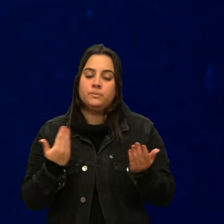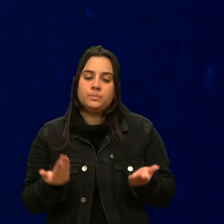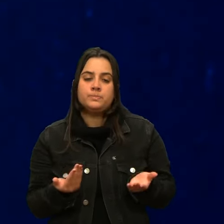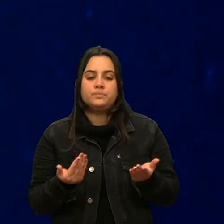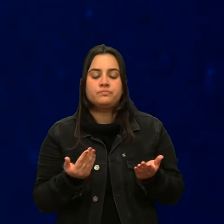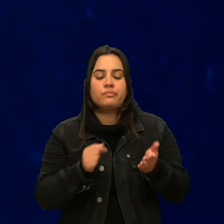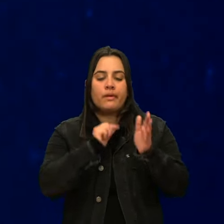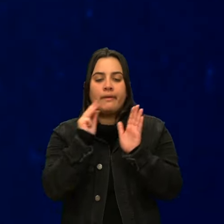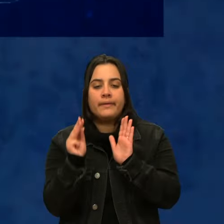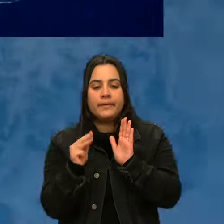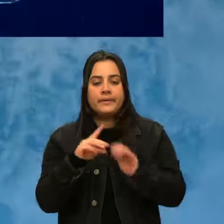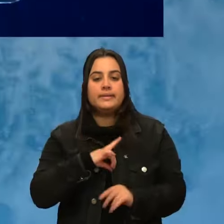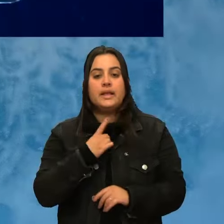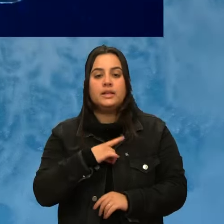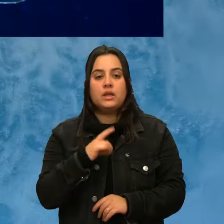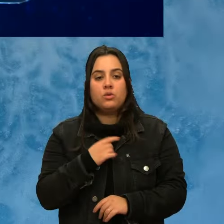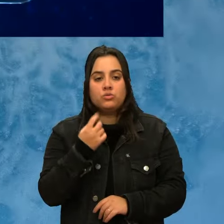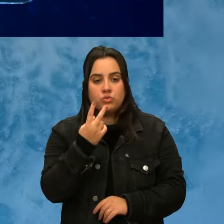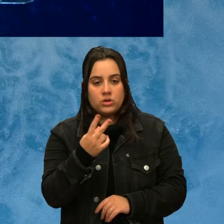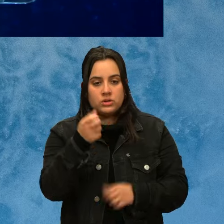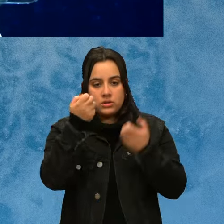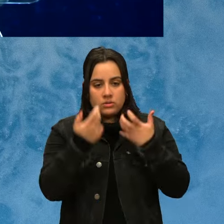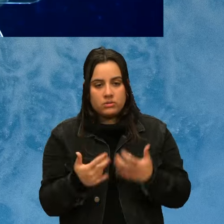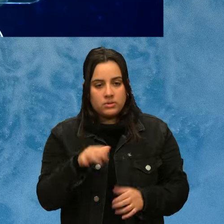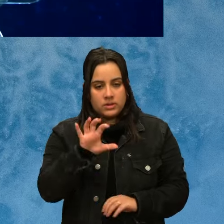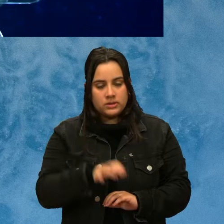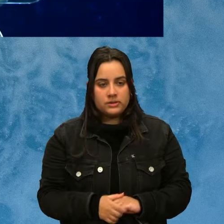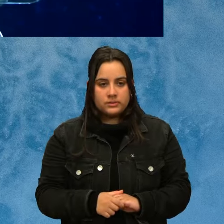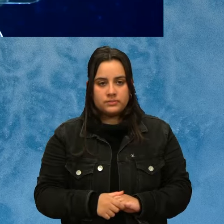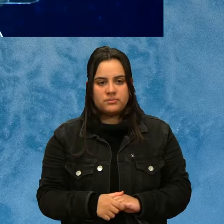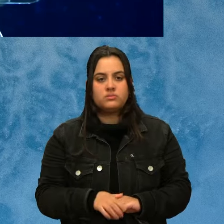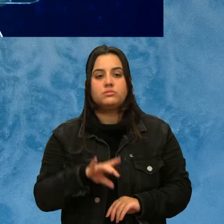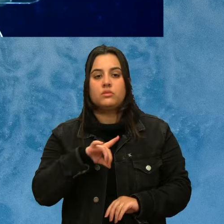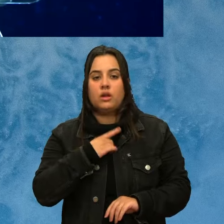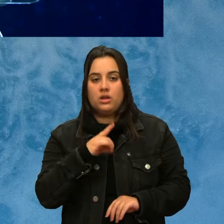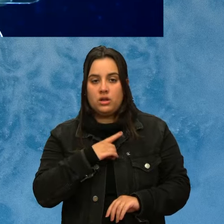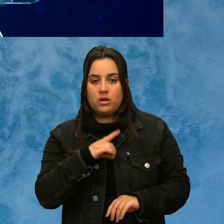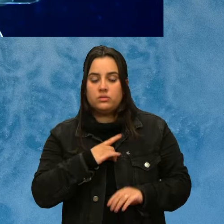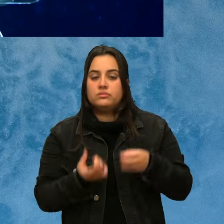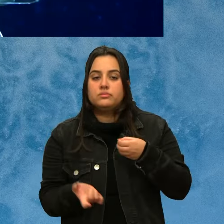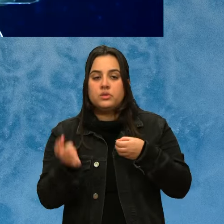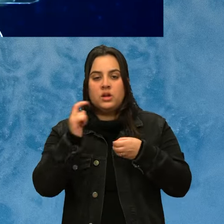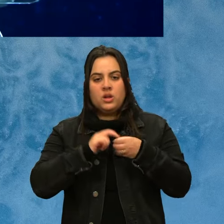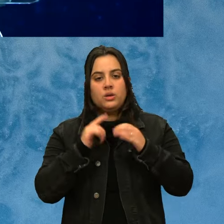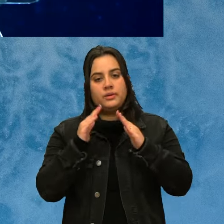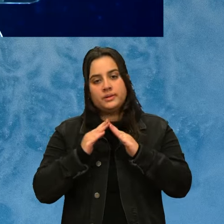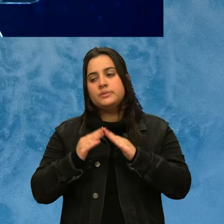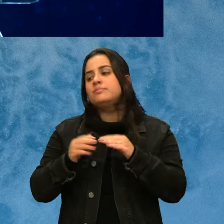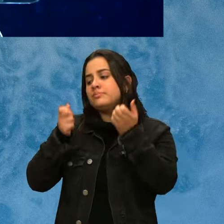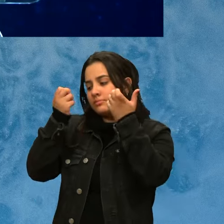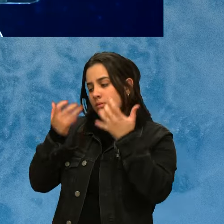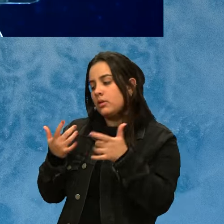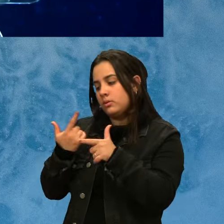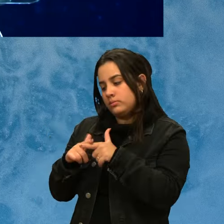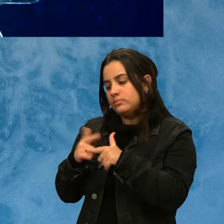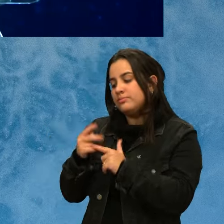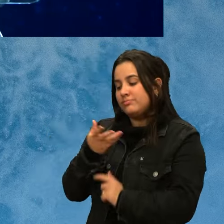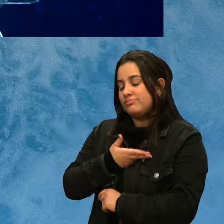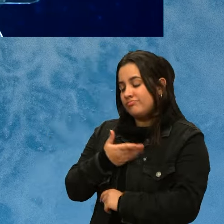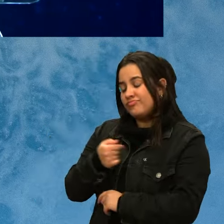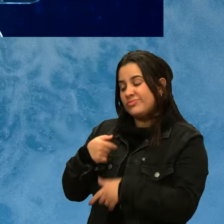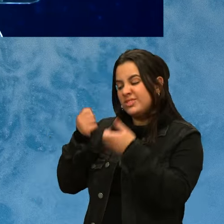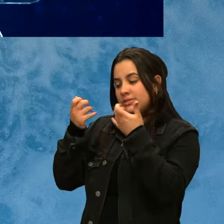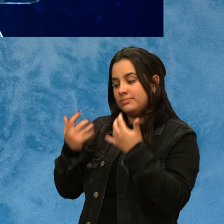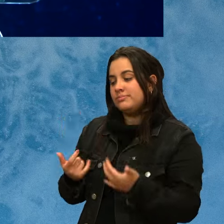diz assim: Daniel voltou para casa, contou o problema aos seus amigos, Ananias, Misael e Azarias, e lhes pediu